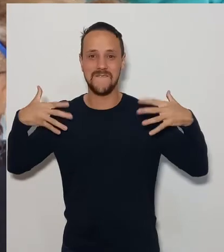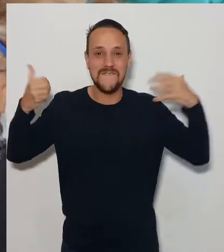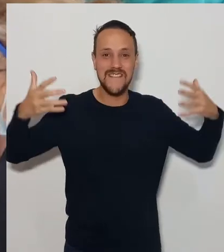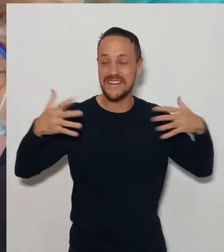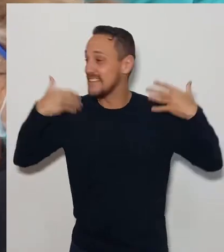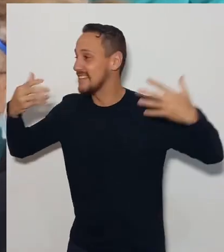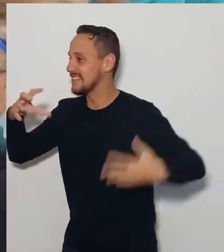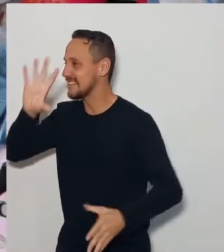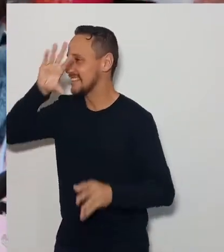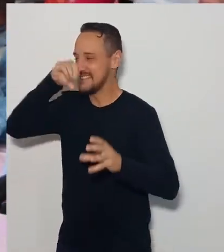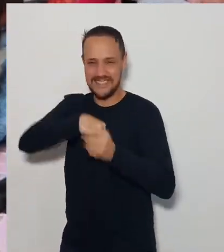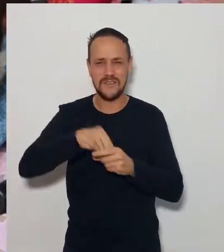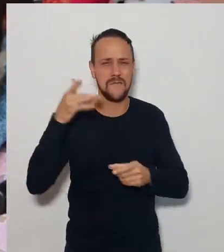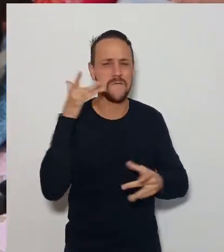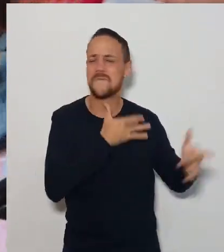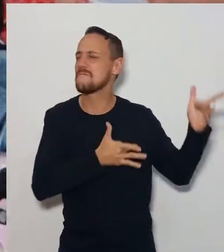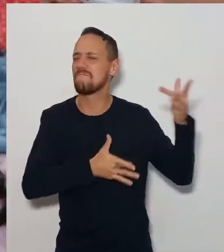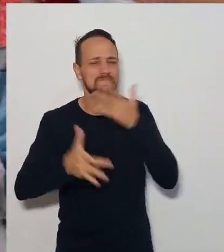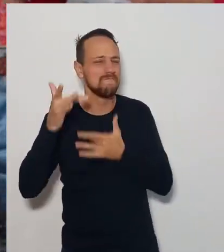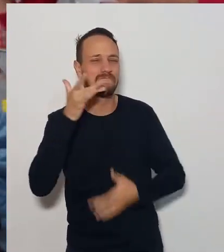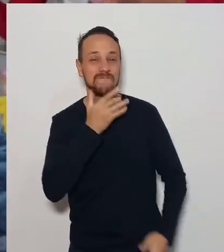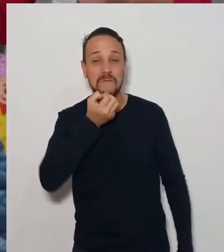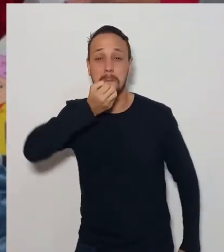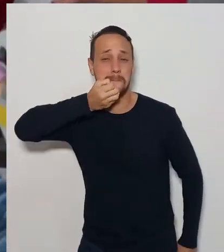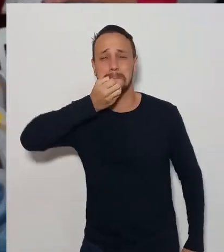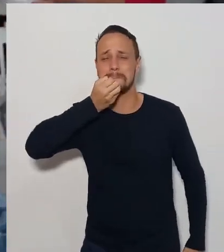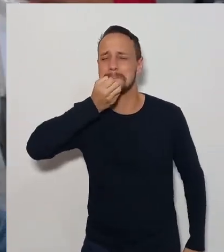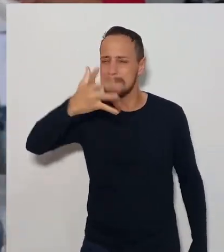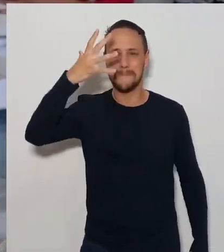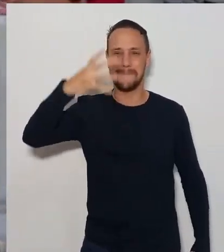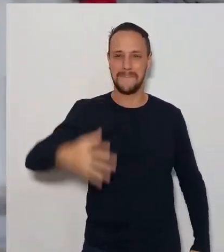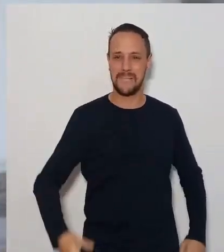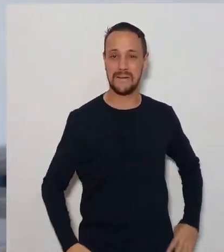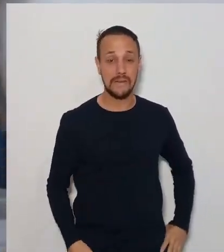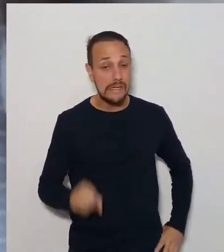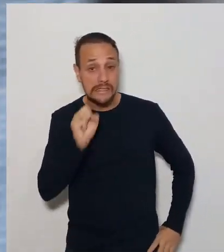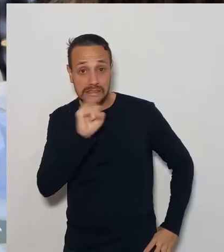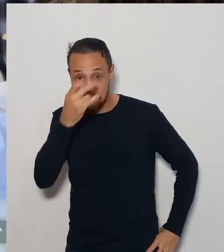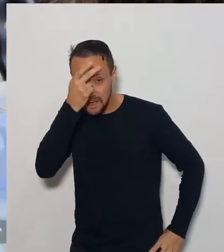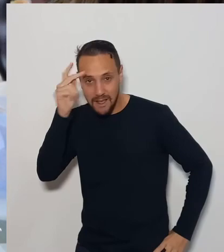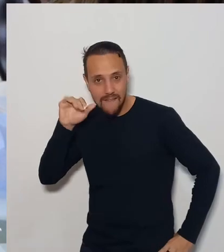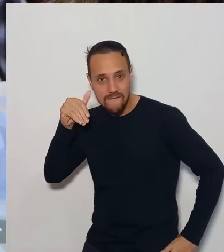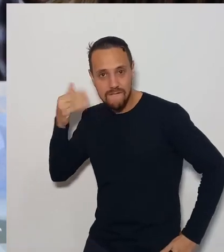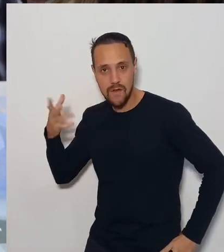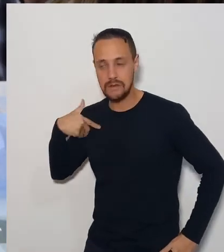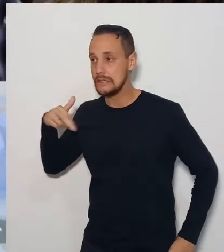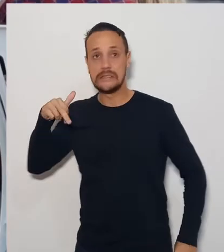Isso aqui tá bom demais. Olha que tá fora.